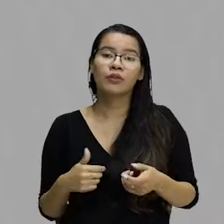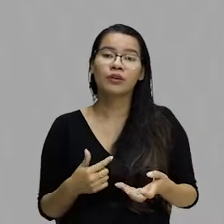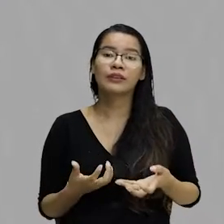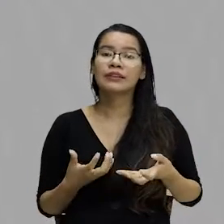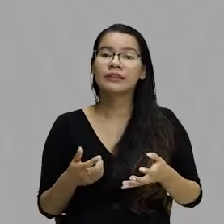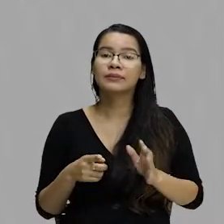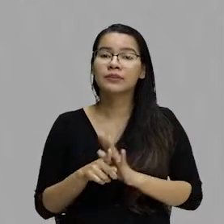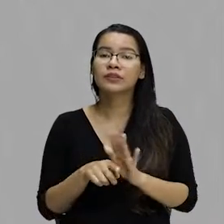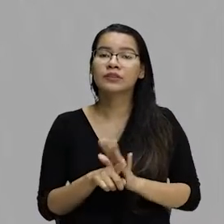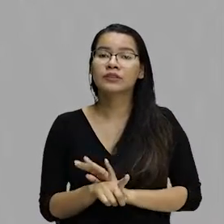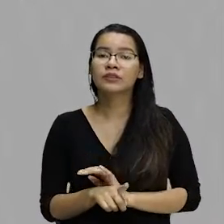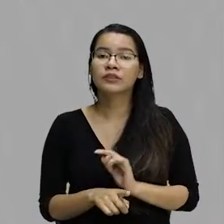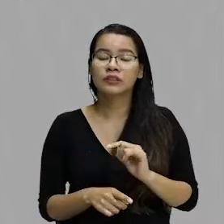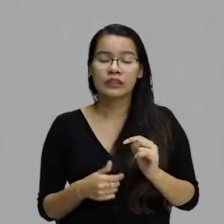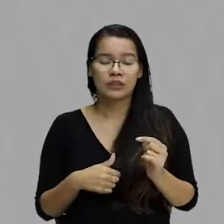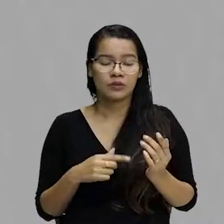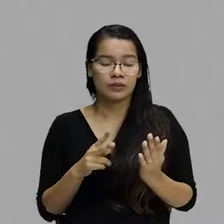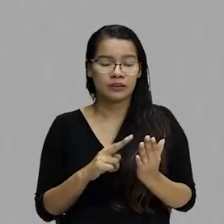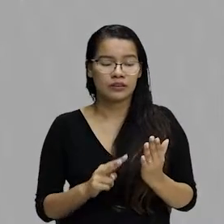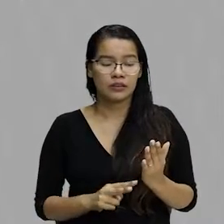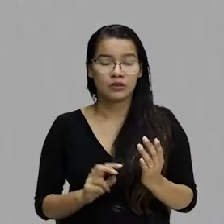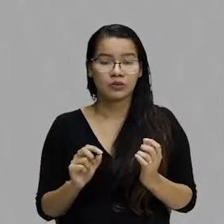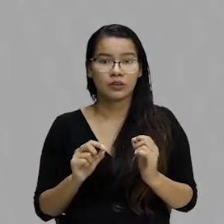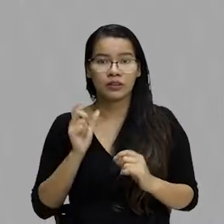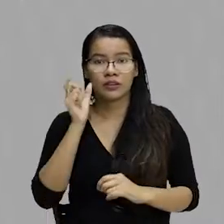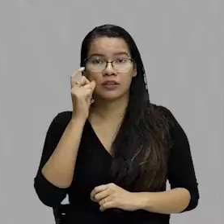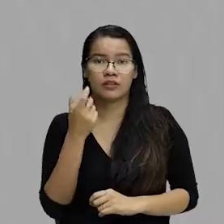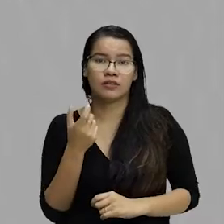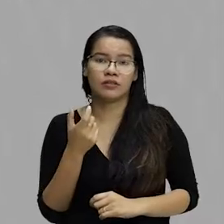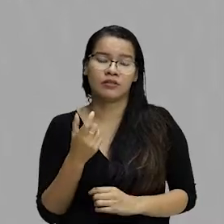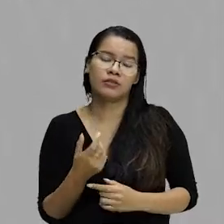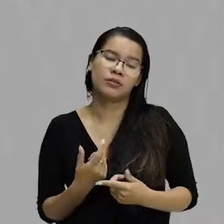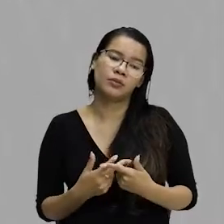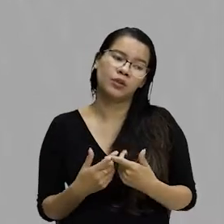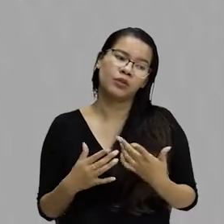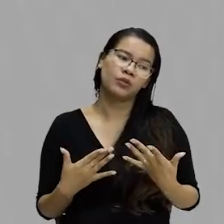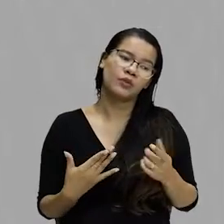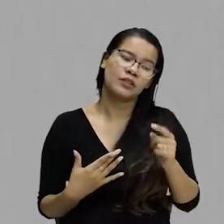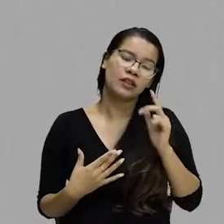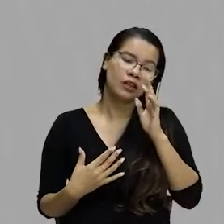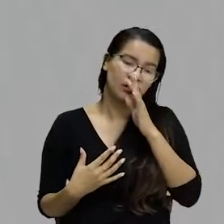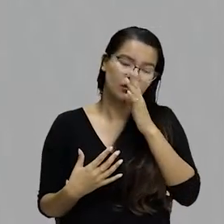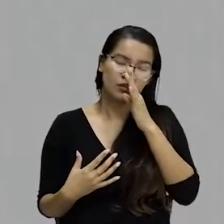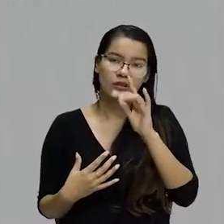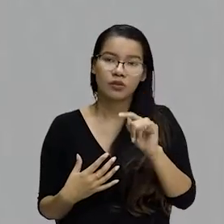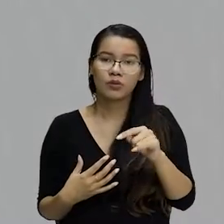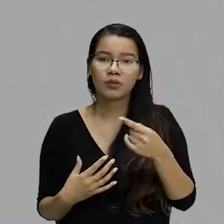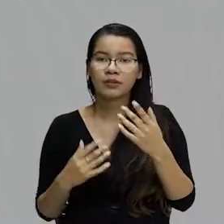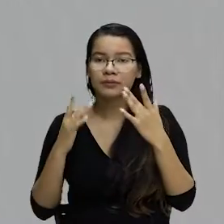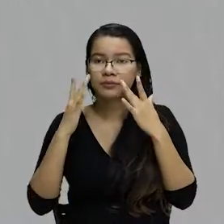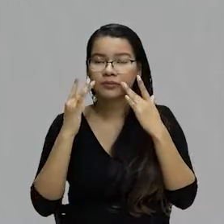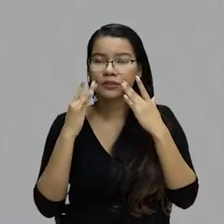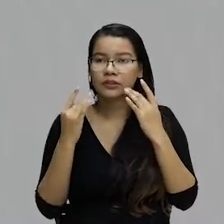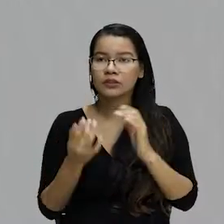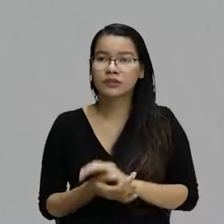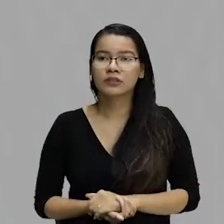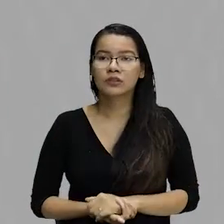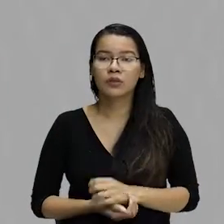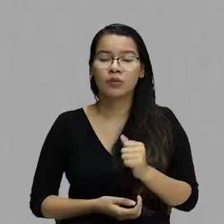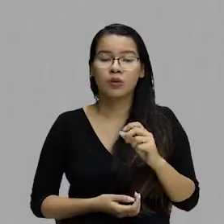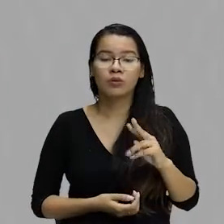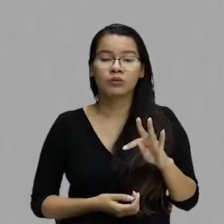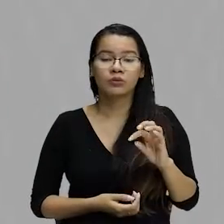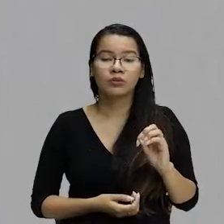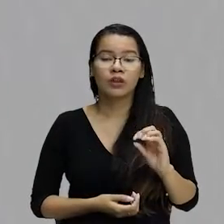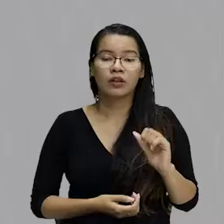me questionar o que eu estou lendo, o que isso é interessante para mim. Por que quando vocês assistem uma outra peça de Ariano Suassuna chamada Alta